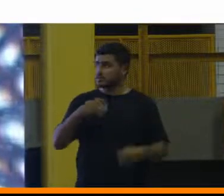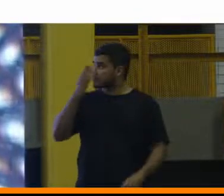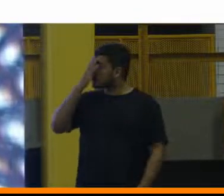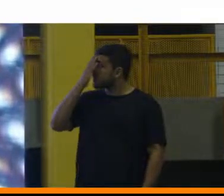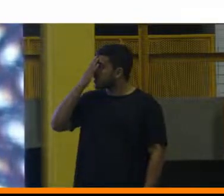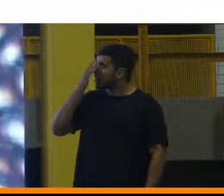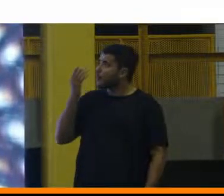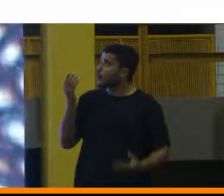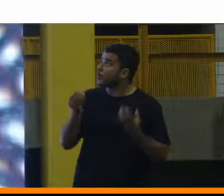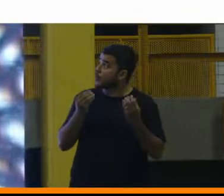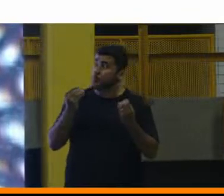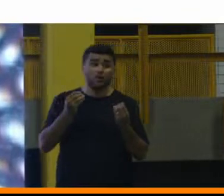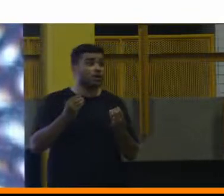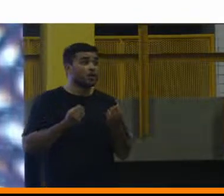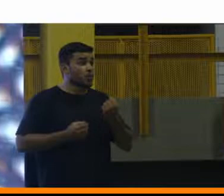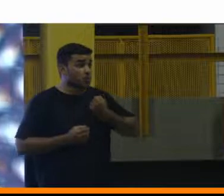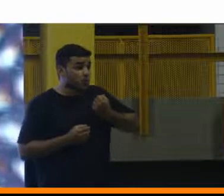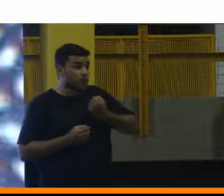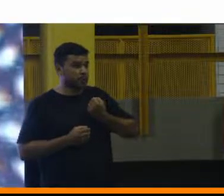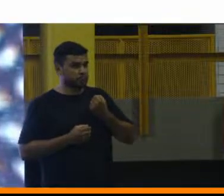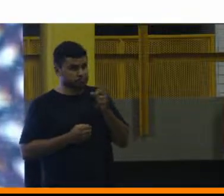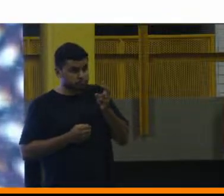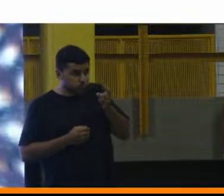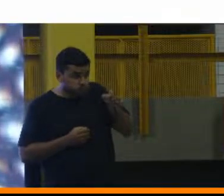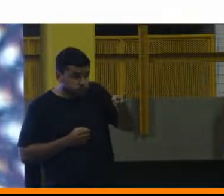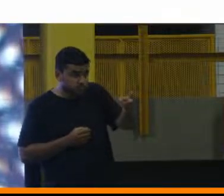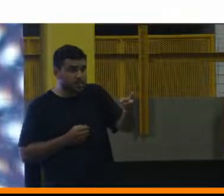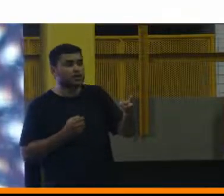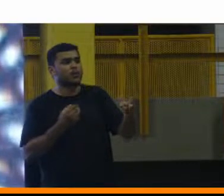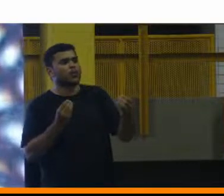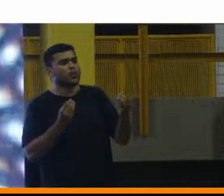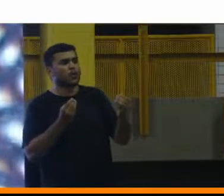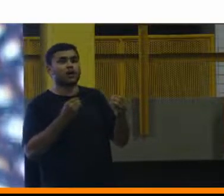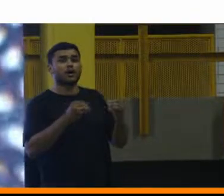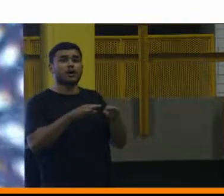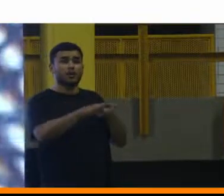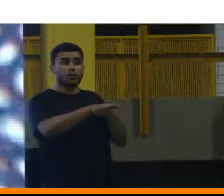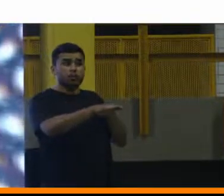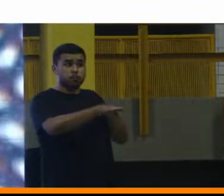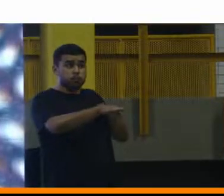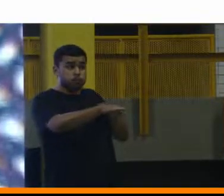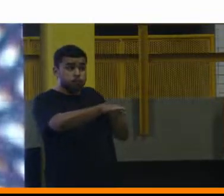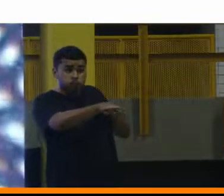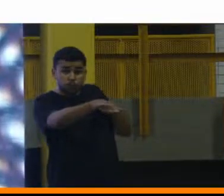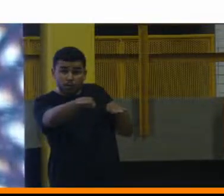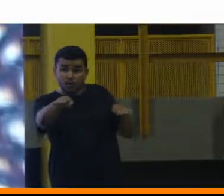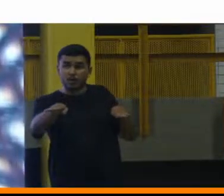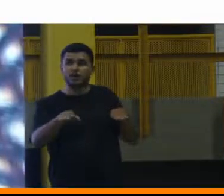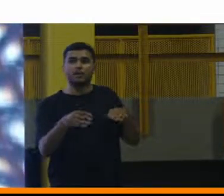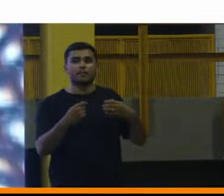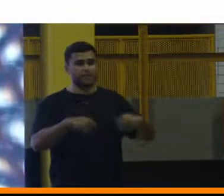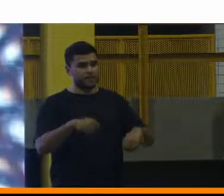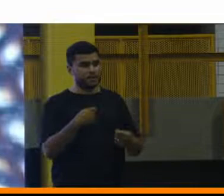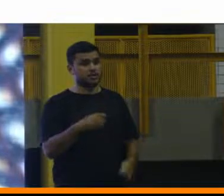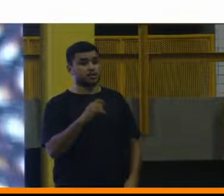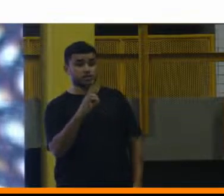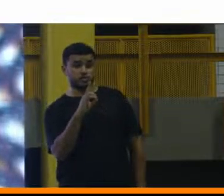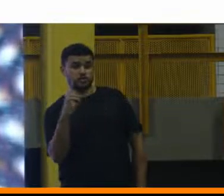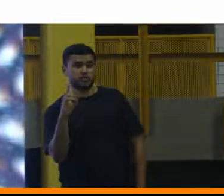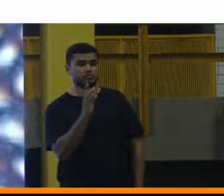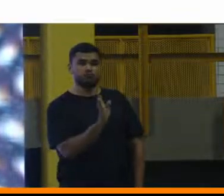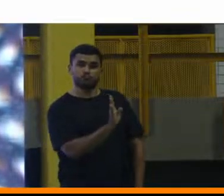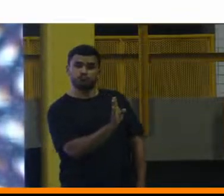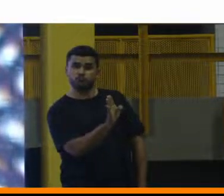constante, mas ela precisa se manter sempre para o lado que você está fazendo a